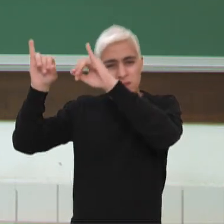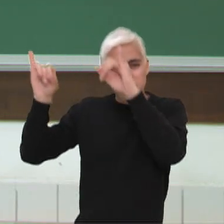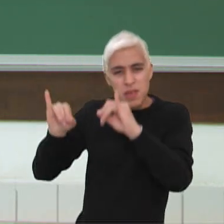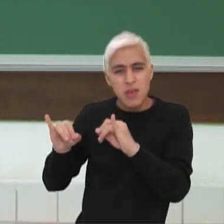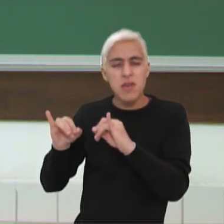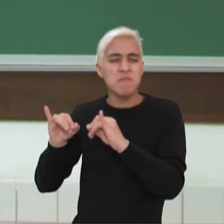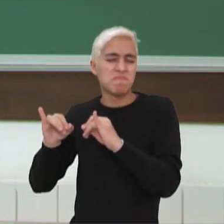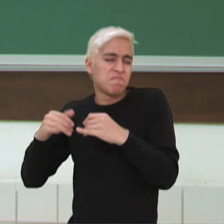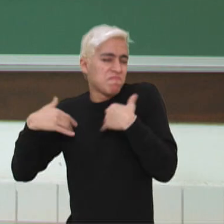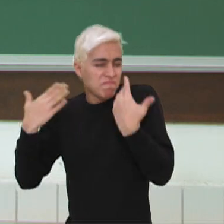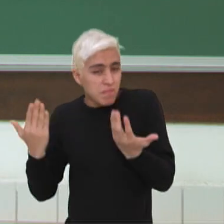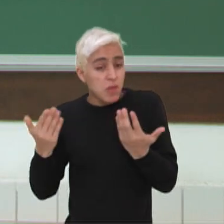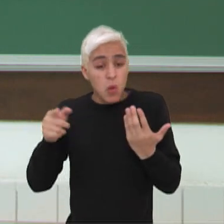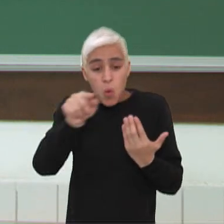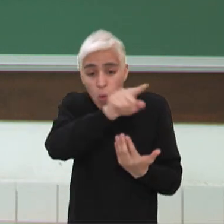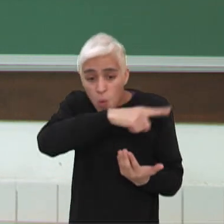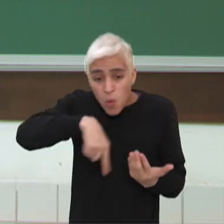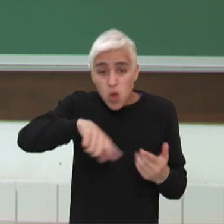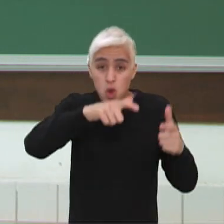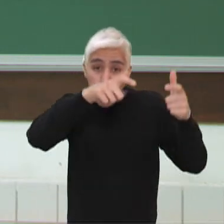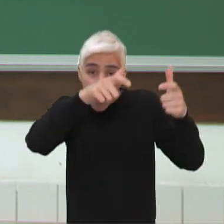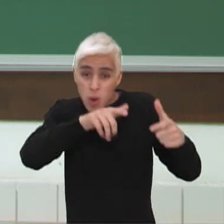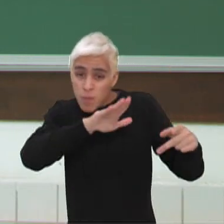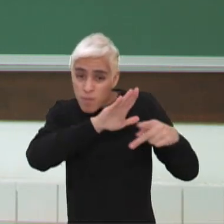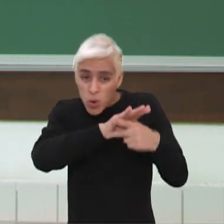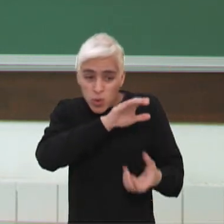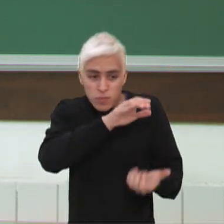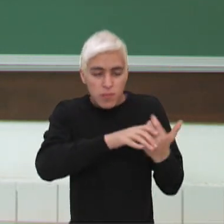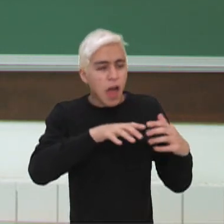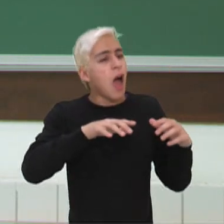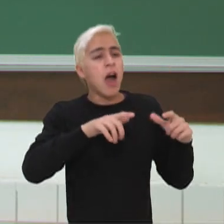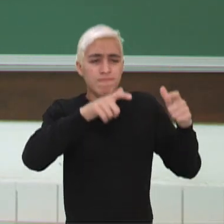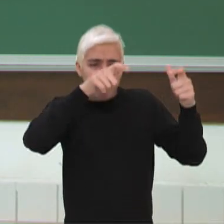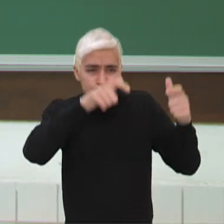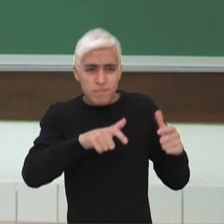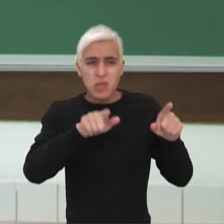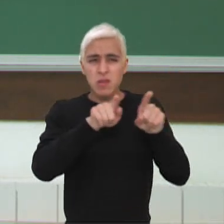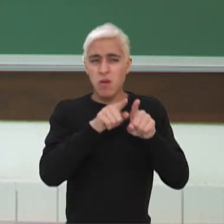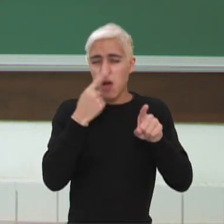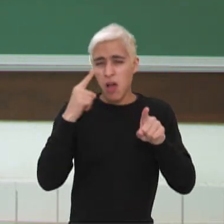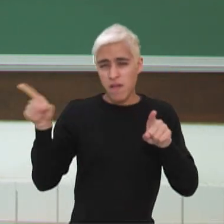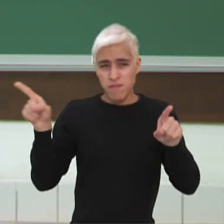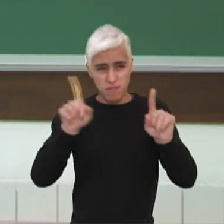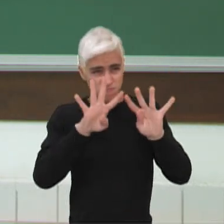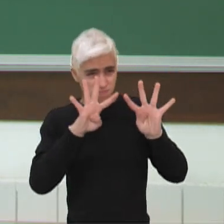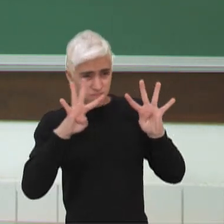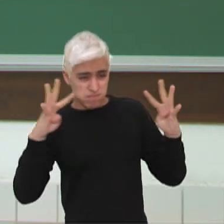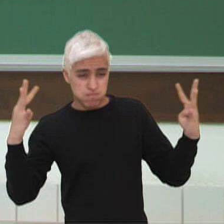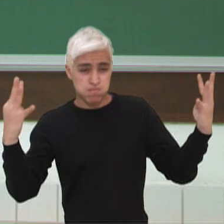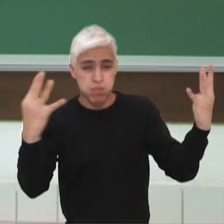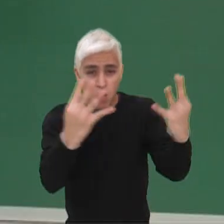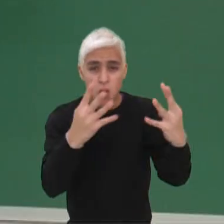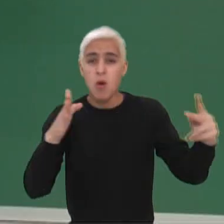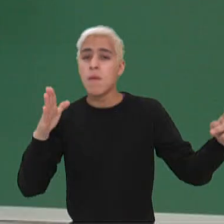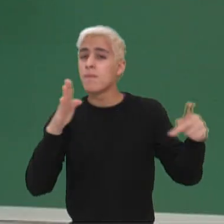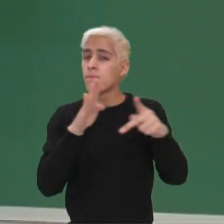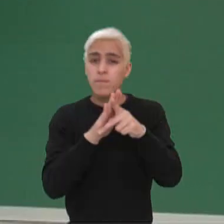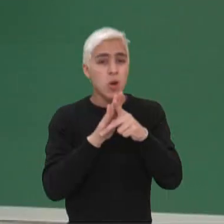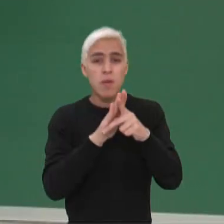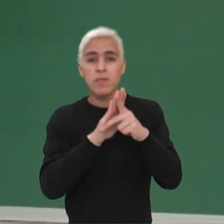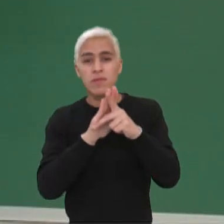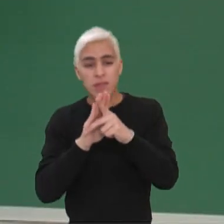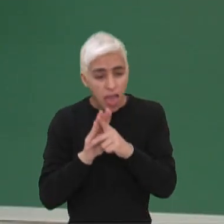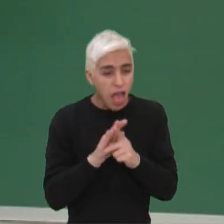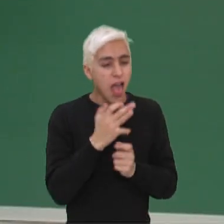tá? A ponto de criar locais específicos, arenas, como você está vendo aqui, próprias para esse tipo